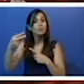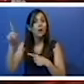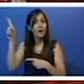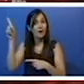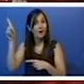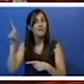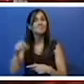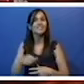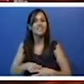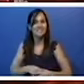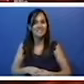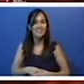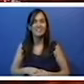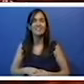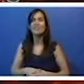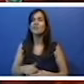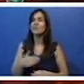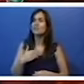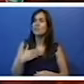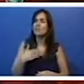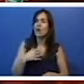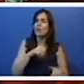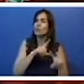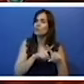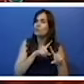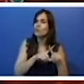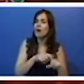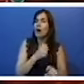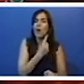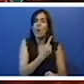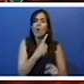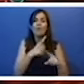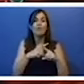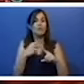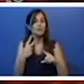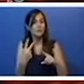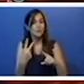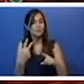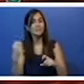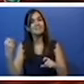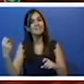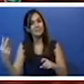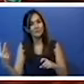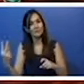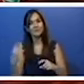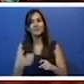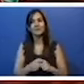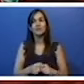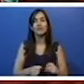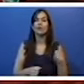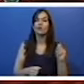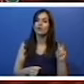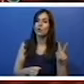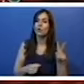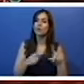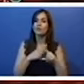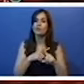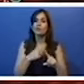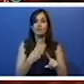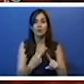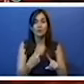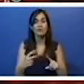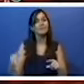se eu multiplicar um vezes 2 vai dar dois se eu multiplicar 2 vezes 2 vai dar quatro